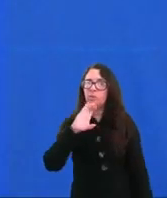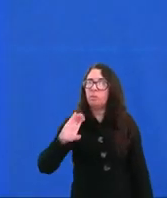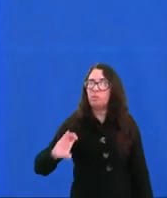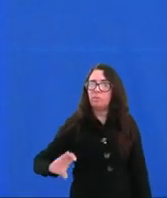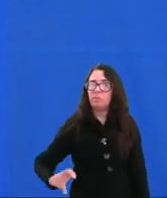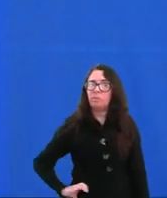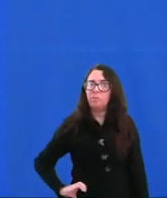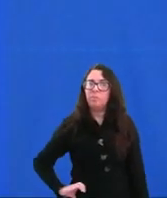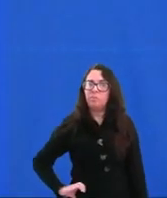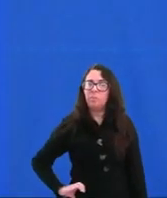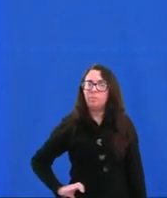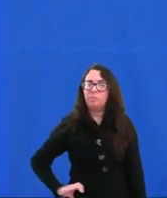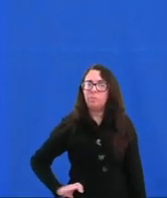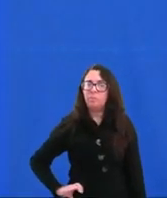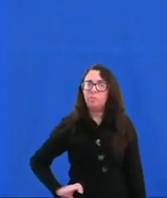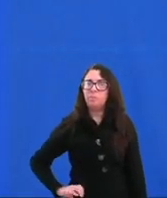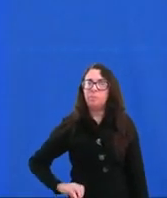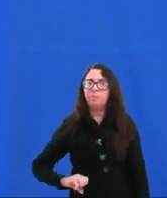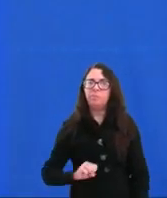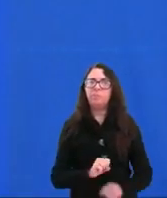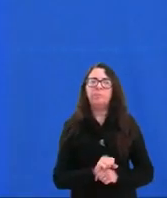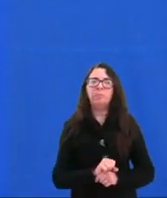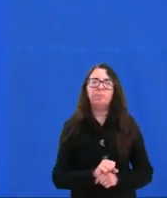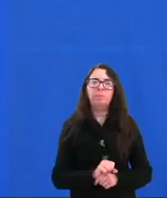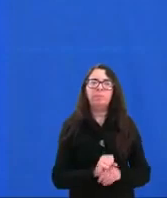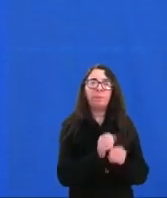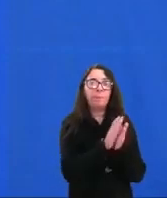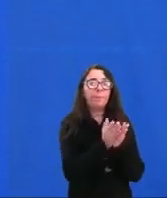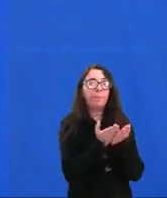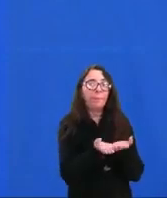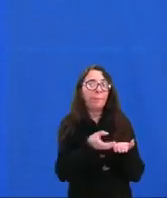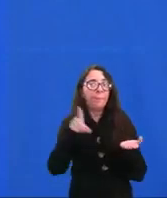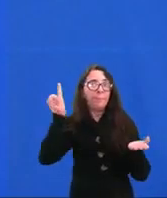Então, uma das funções da igreja é